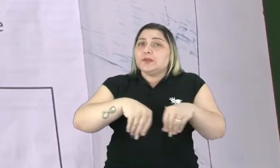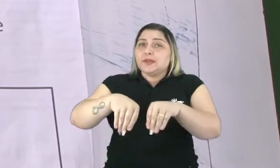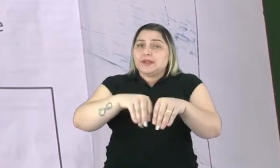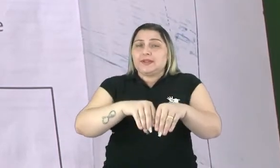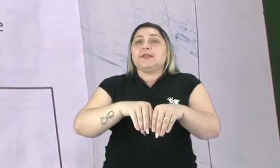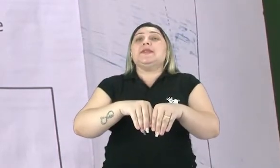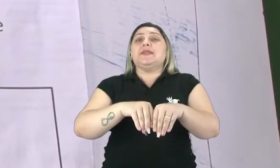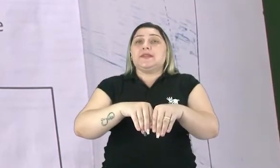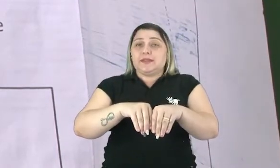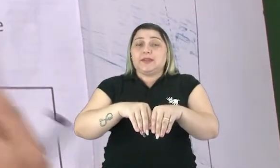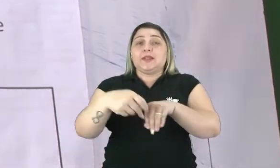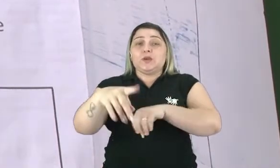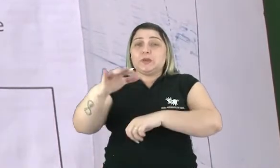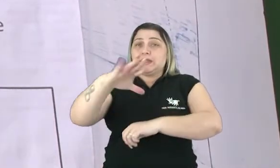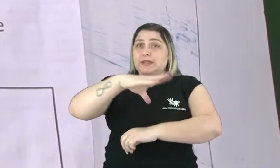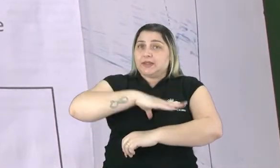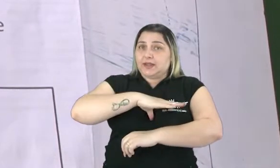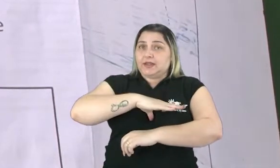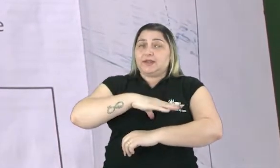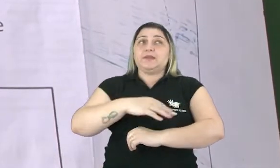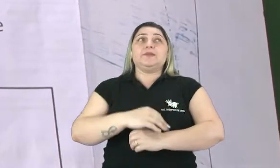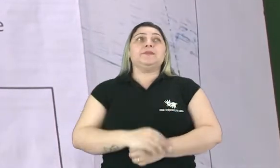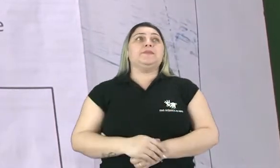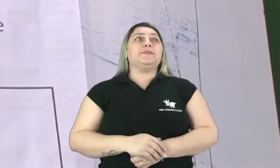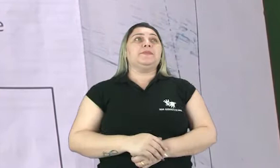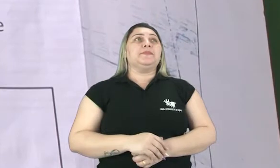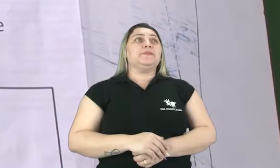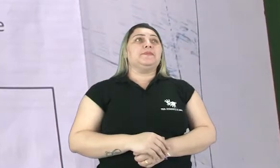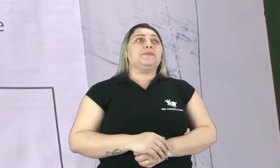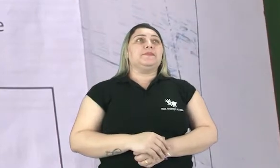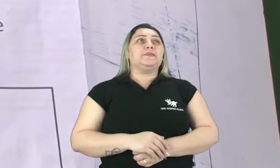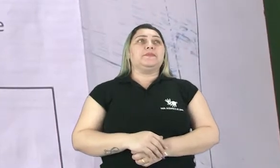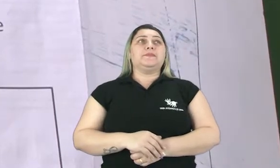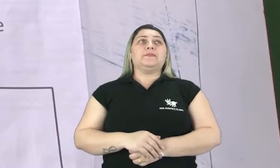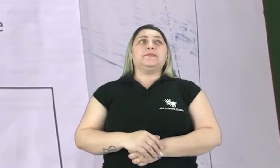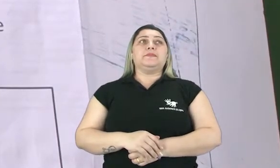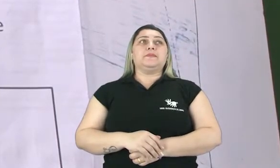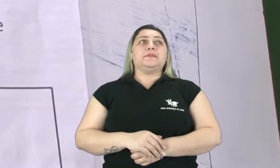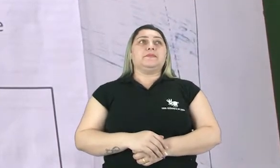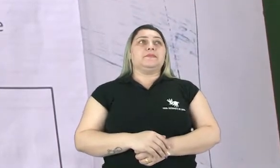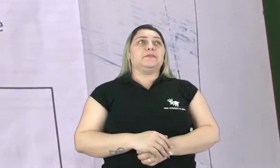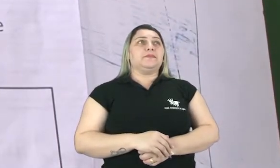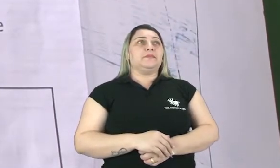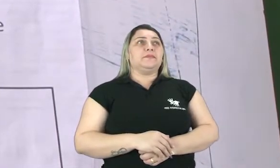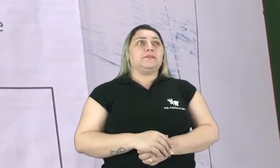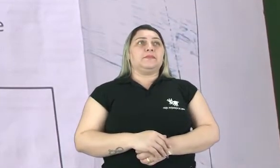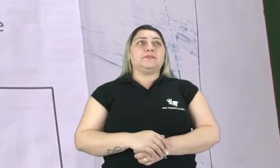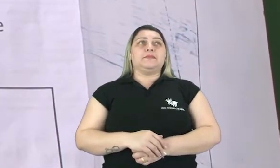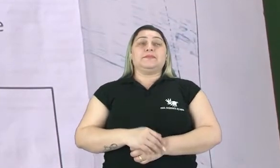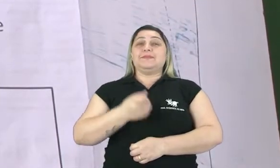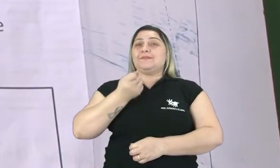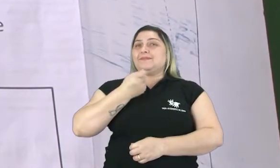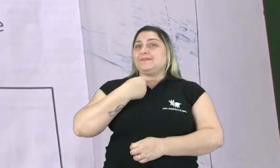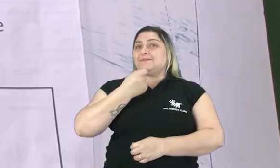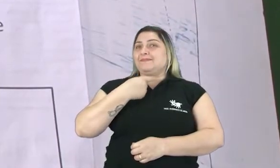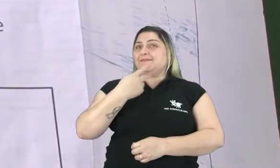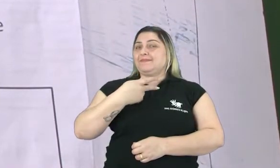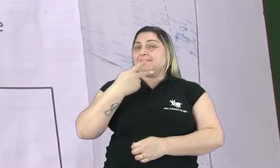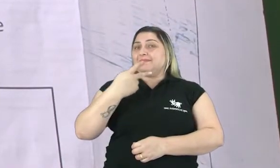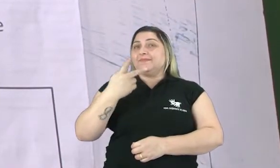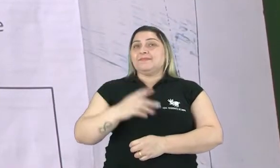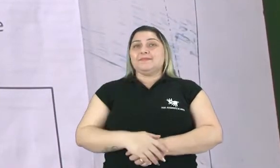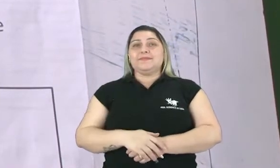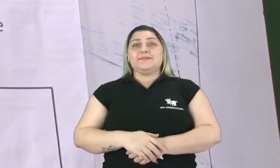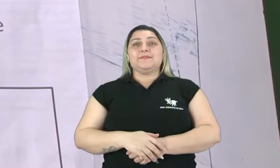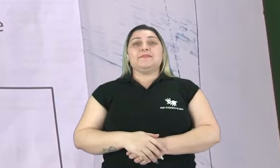tudo para trás e tentar a sorte na sua terra. De maneira, né, divertida, humorística, ele fala sobre isso.